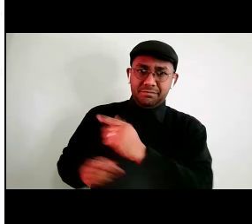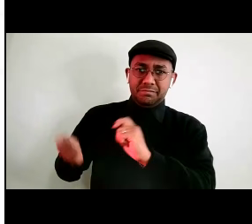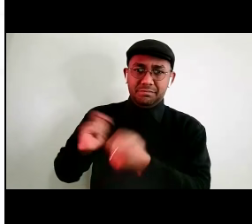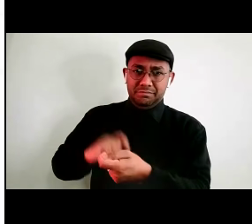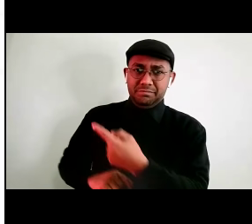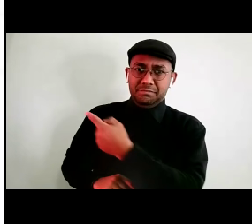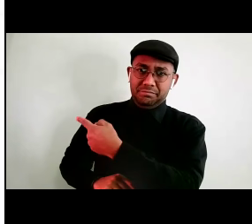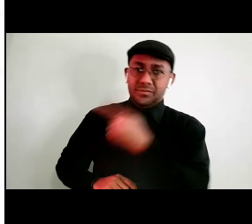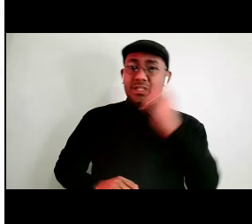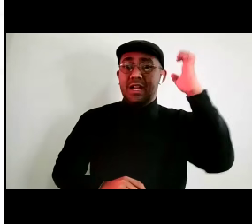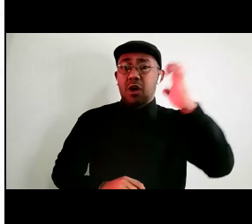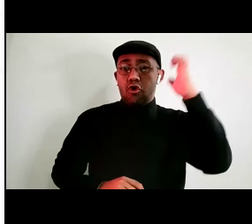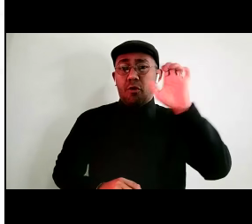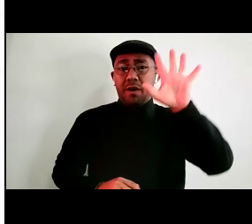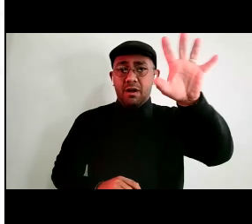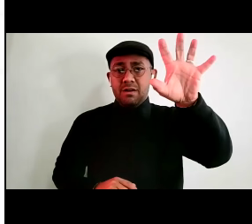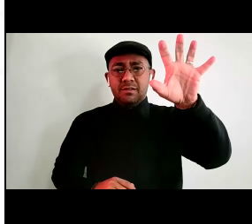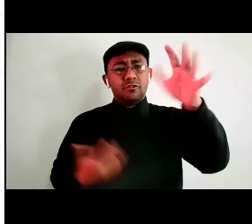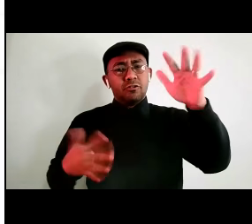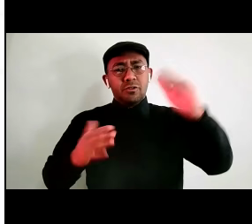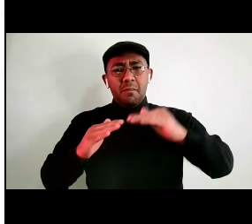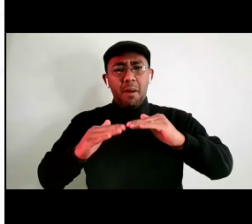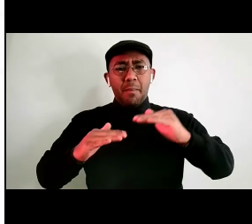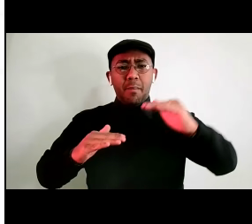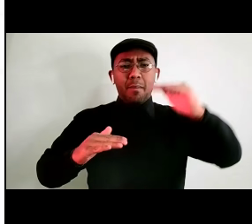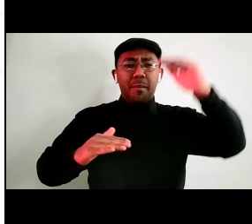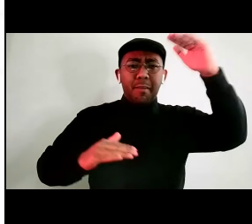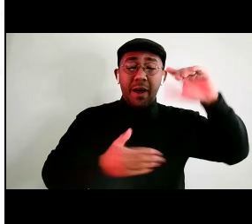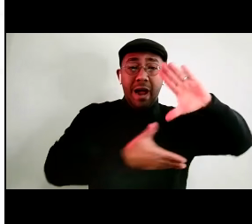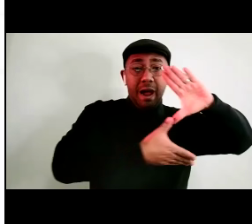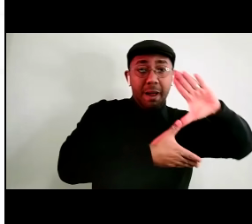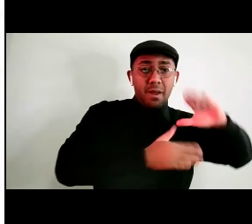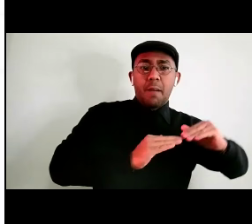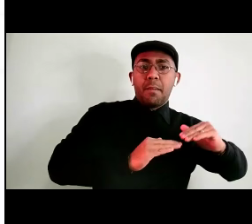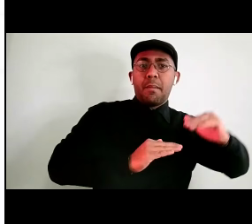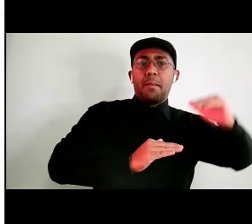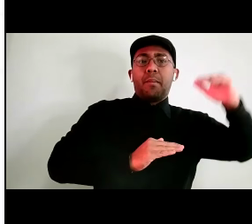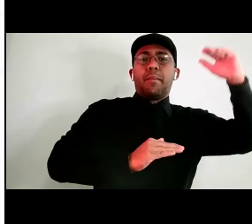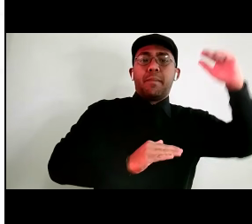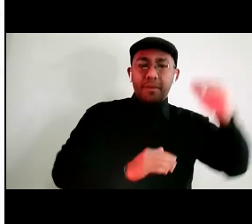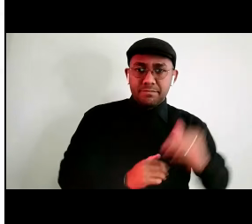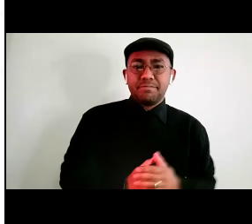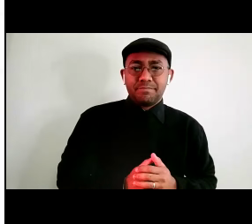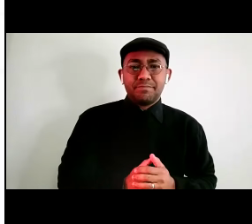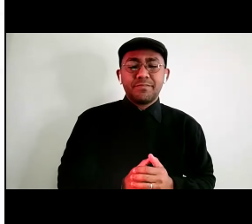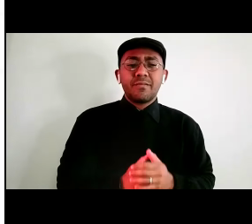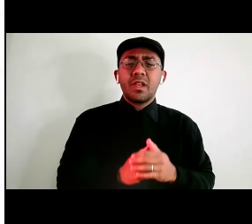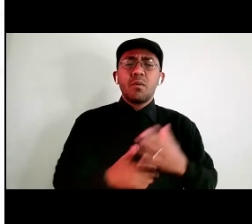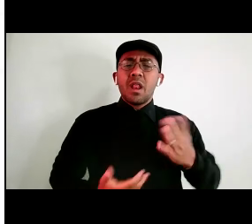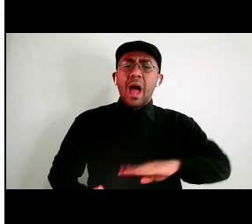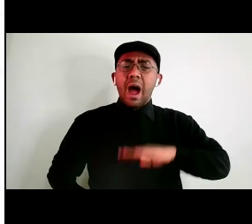Na Europa, e algo similar que estamos vendo na região das Américas, onde há uma maior proporção no